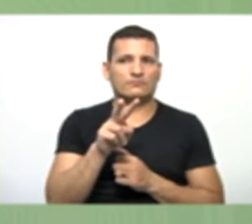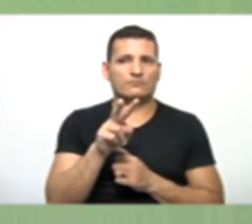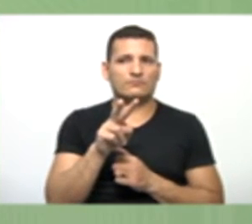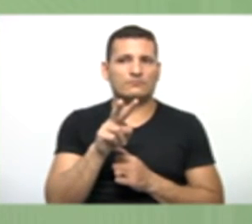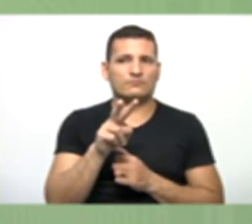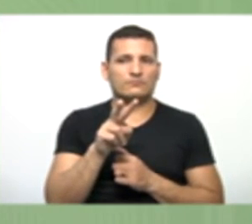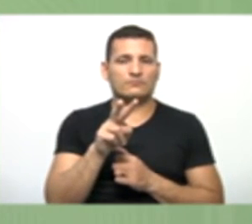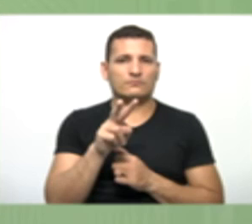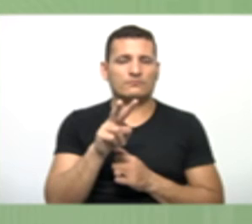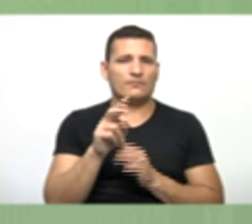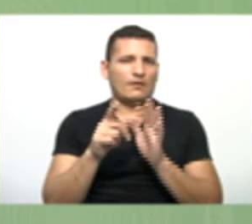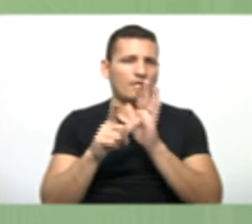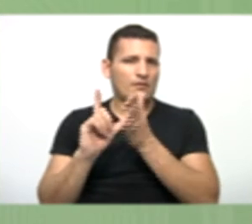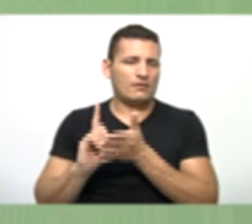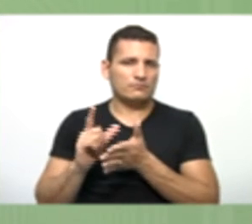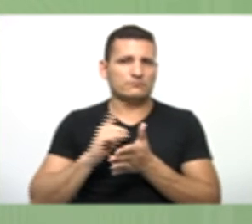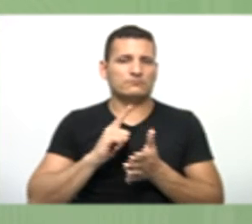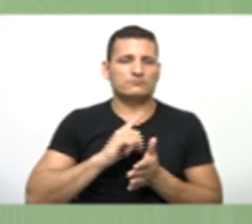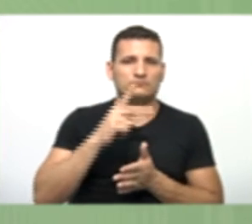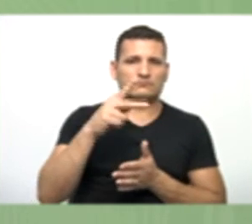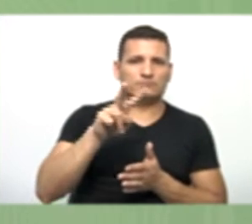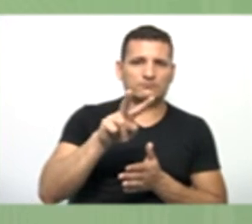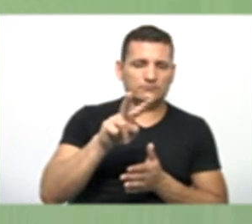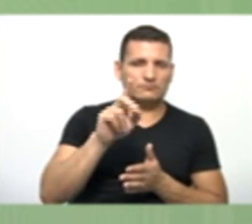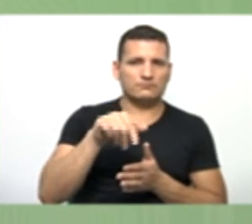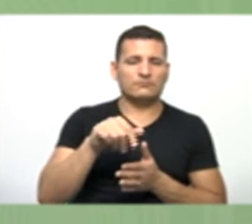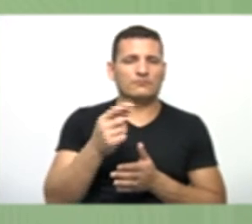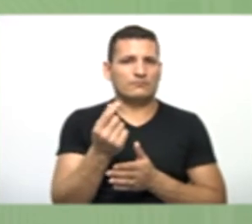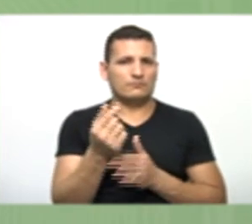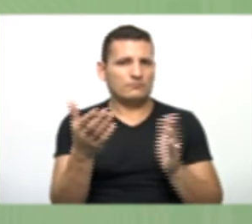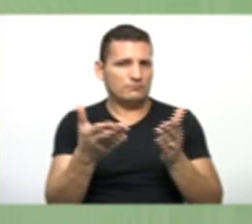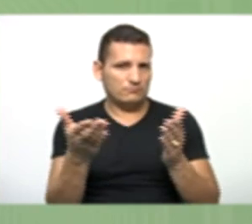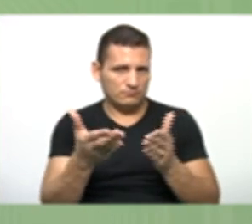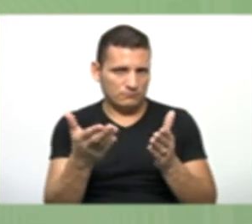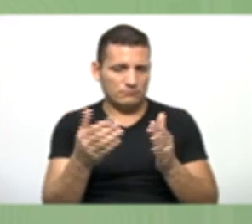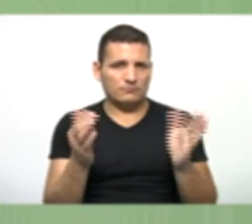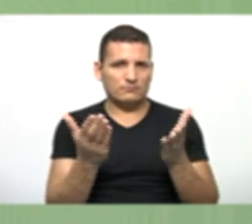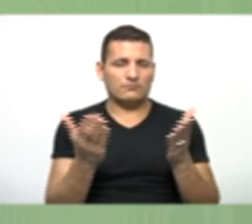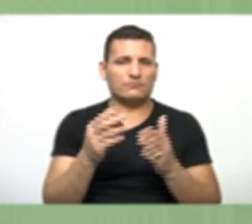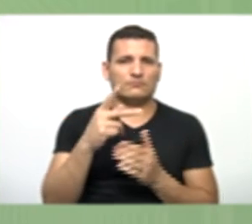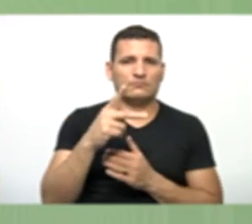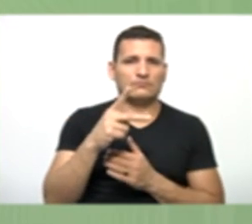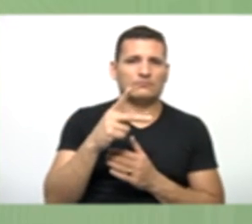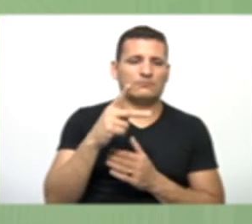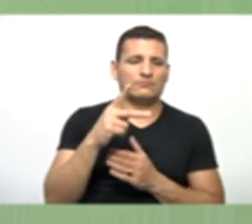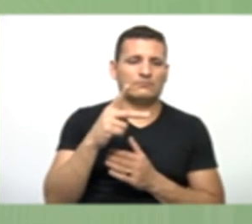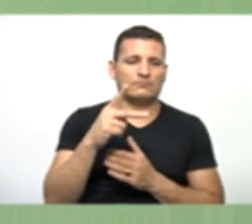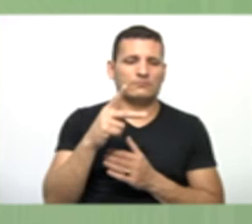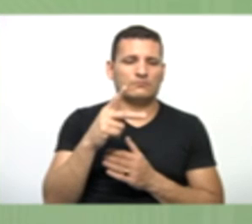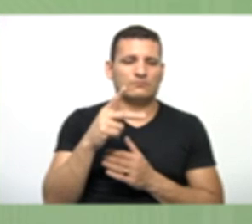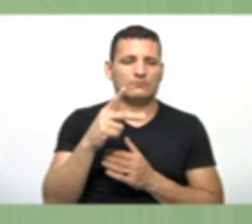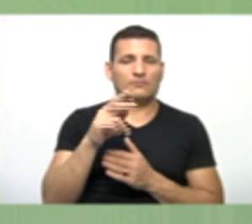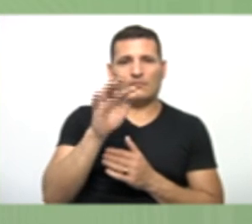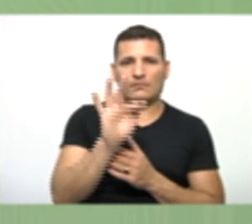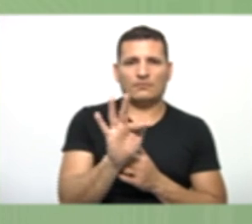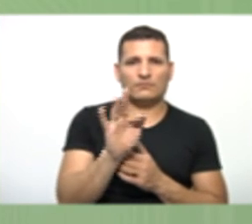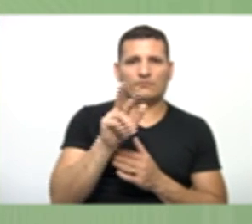na anterior eu tinha o PV, que era o valor presente, e agora eu vou ter o FV, que é o valor futuro. Ok? Então